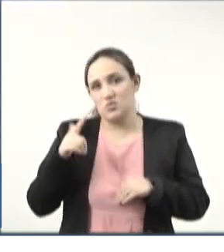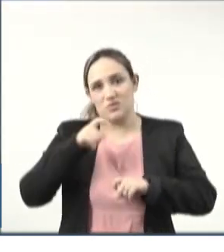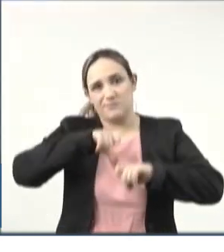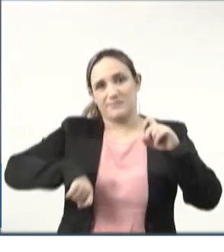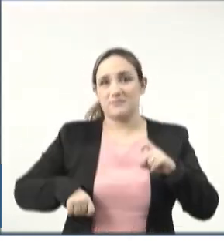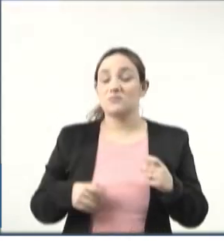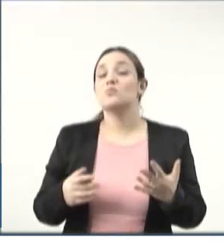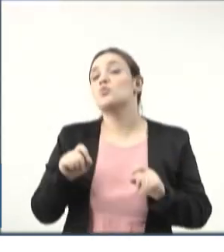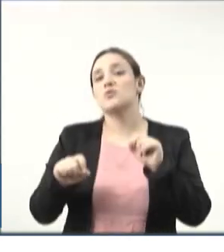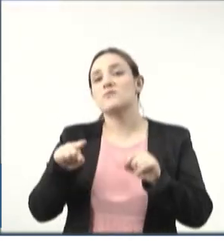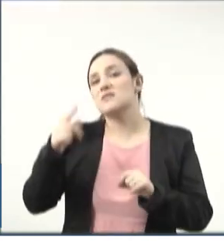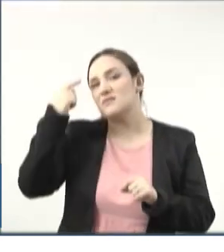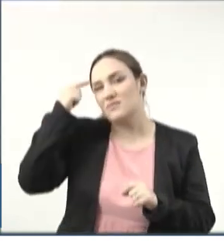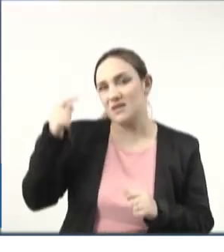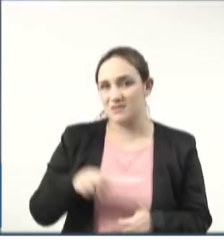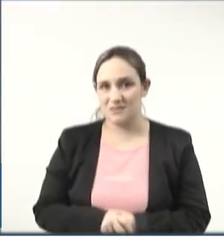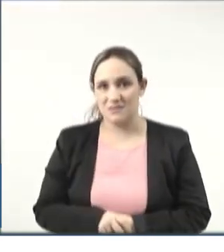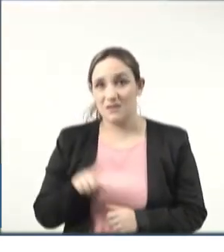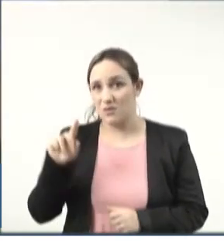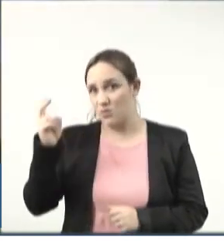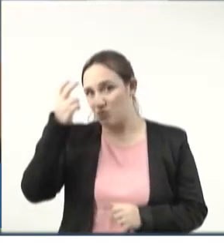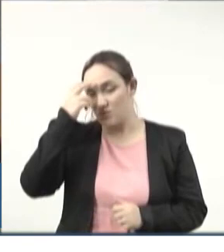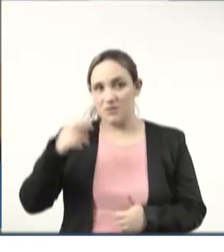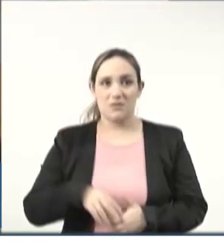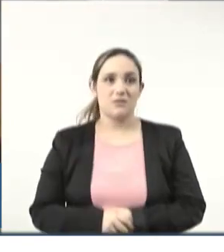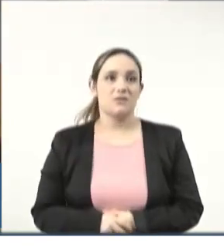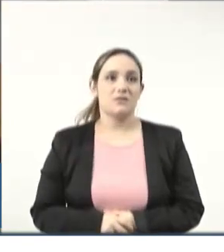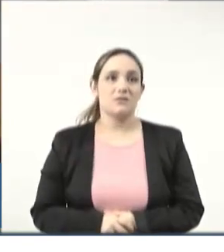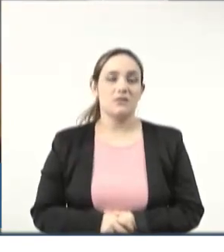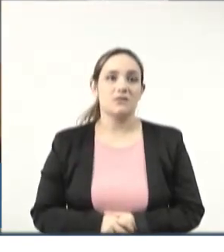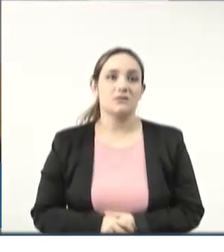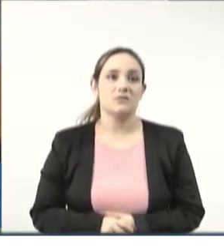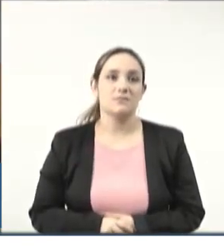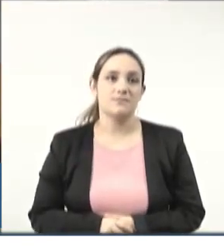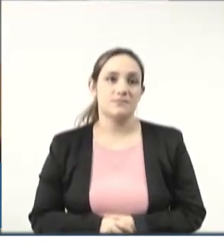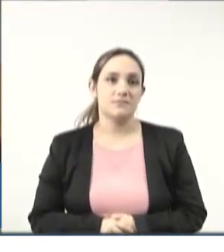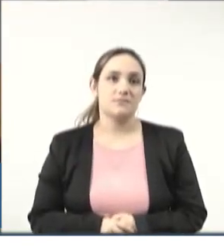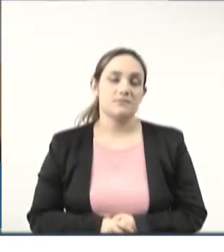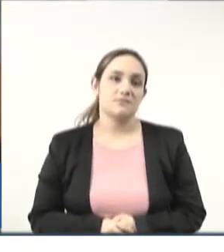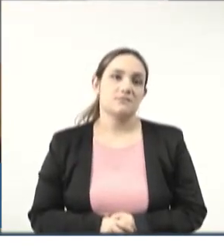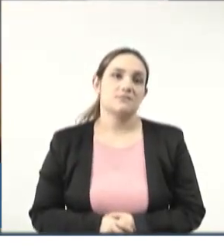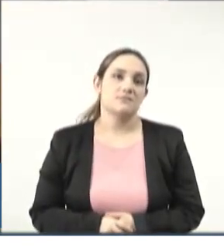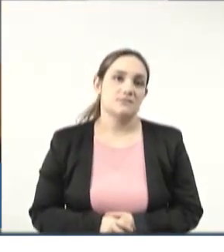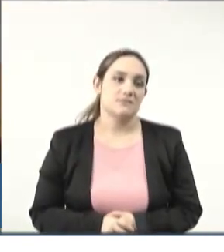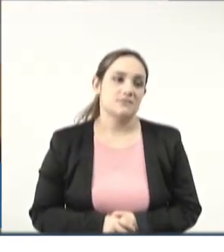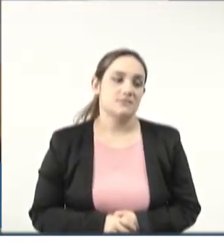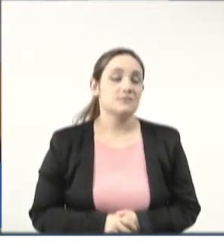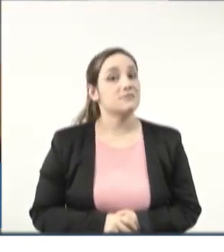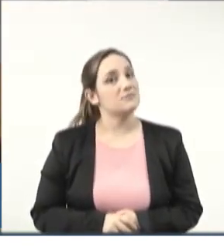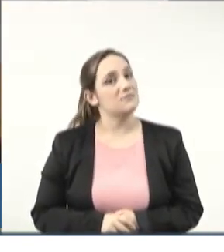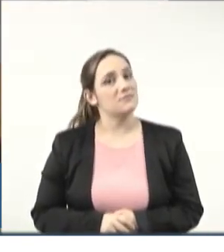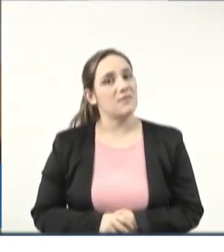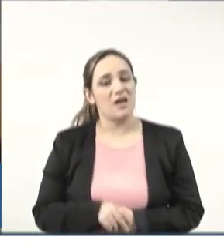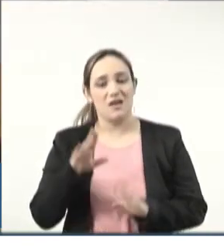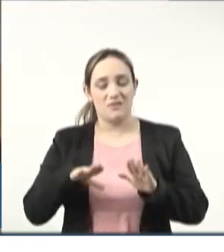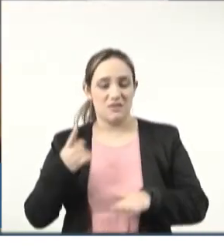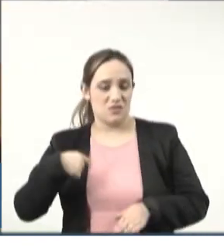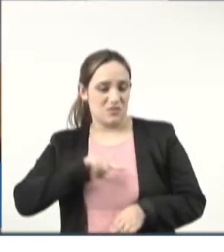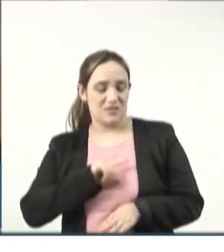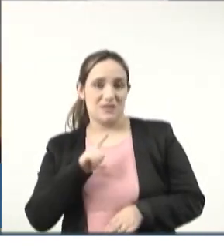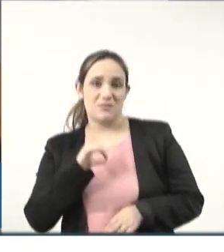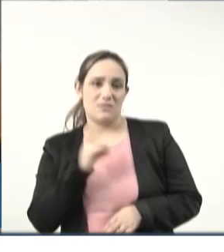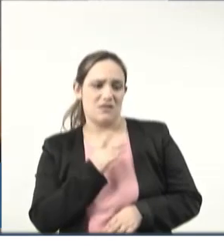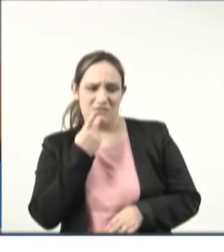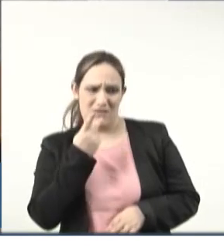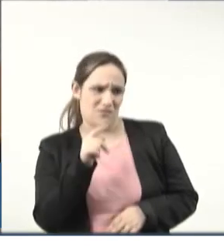disso? Isso é uma cultura, gente. Hã? Sim, não é? E a gente tem medo de falar para as nossas